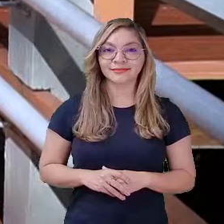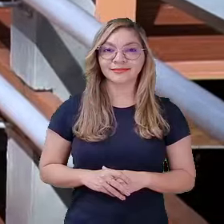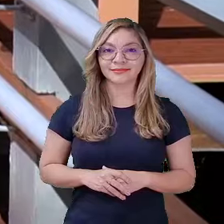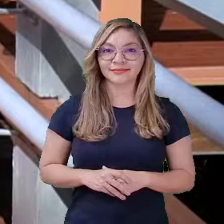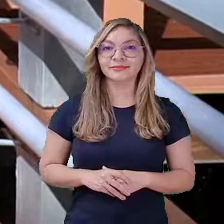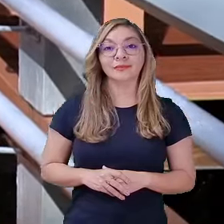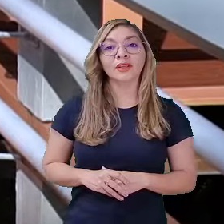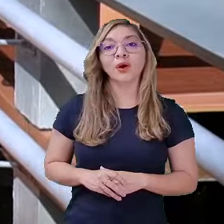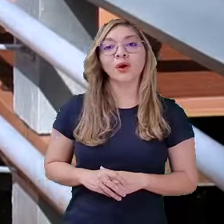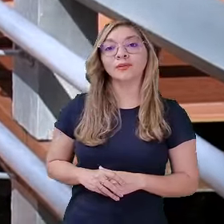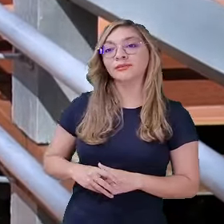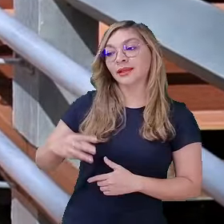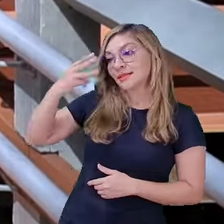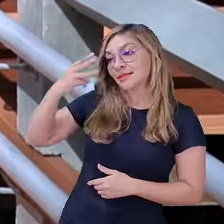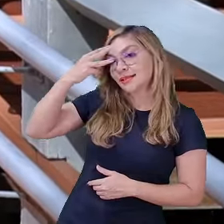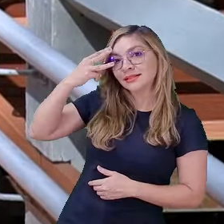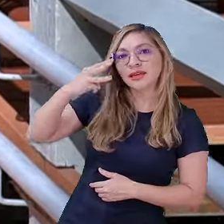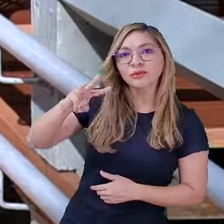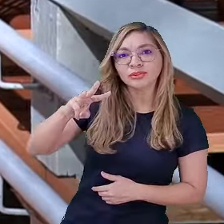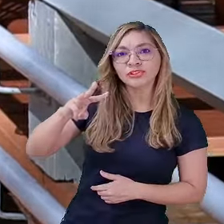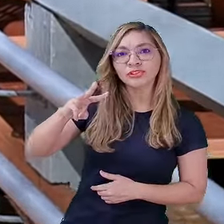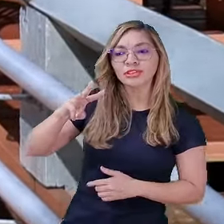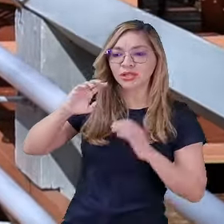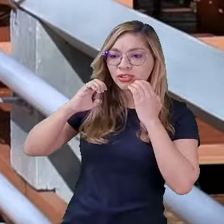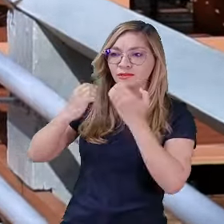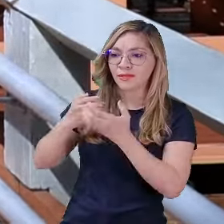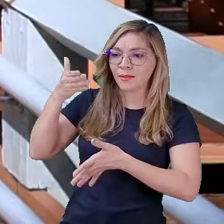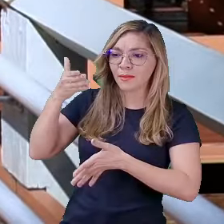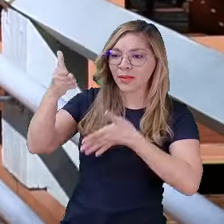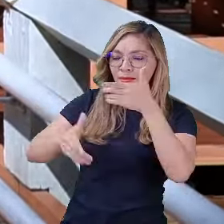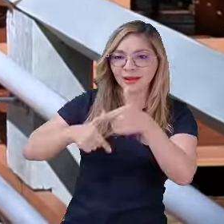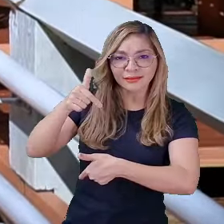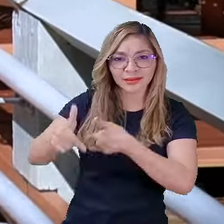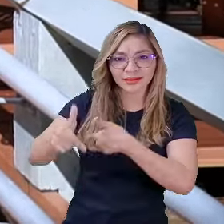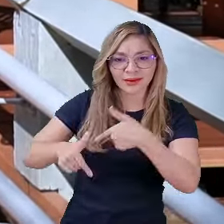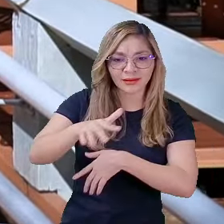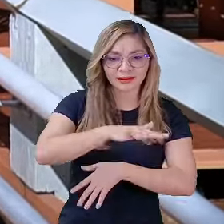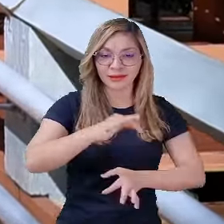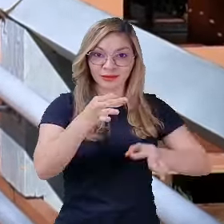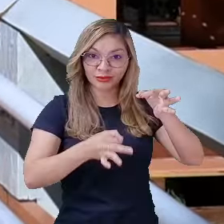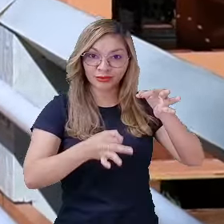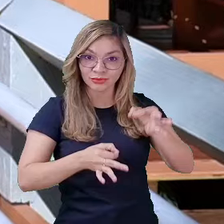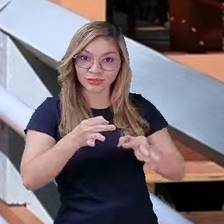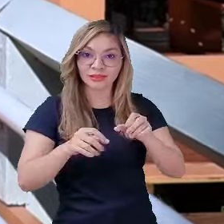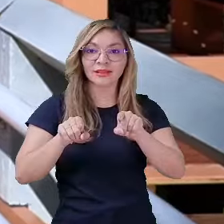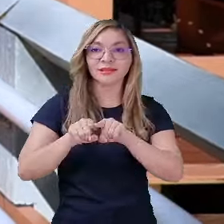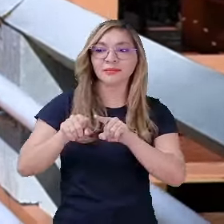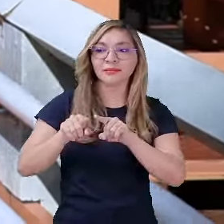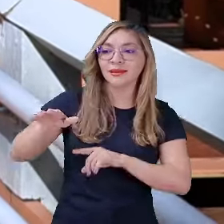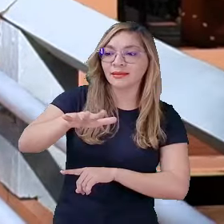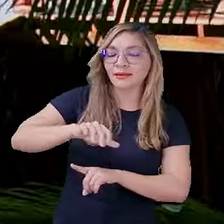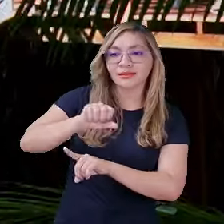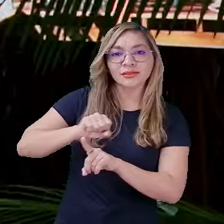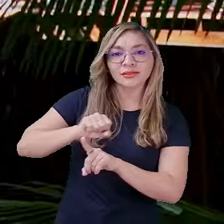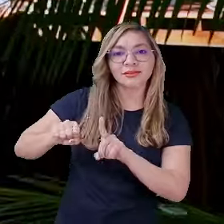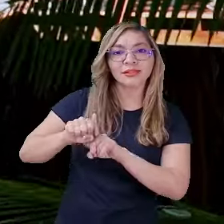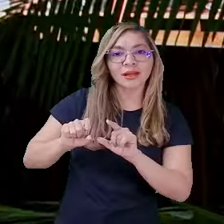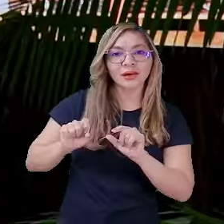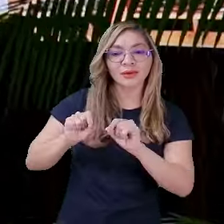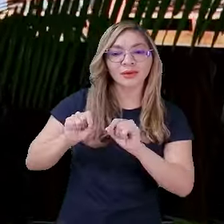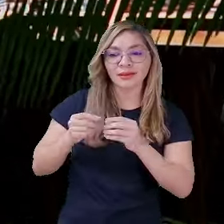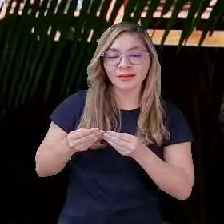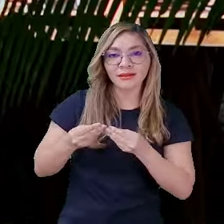Este é o terceiro dia de plena atividade. Dentre serviços jurisdicionais e ações sociais, destaca-se a entrega